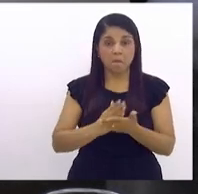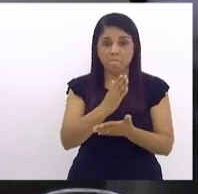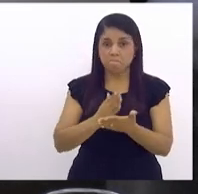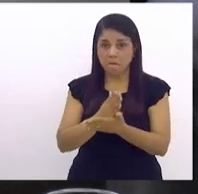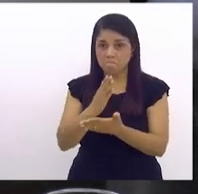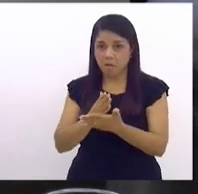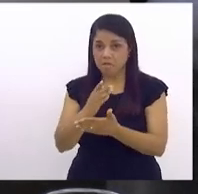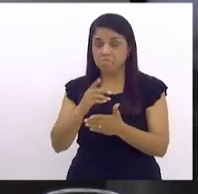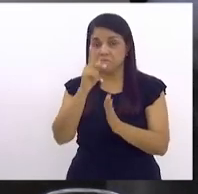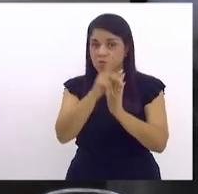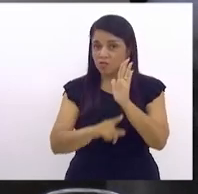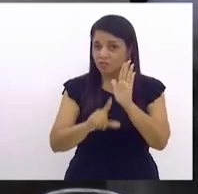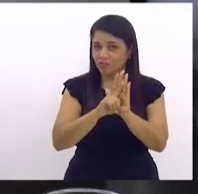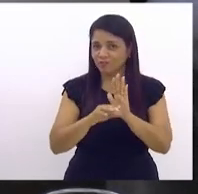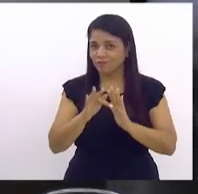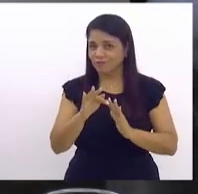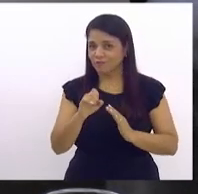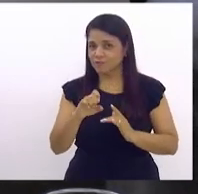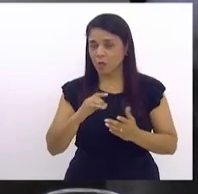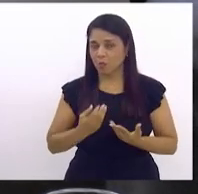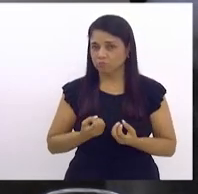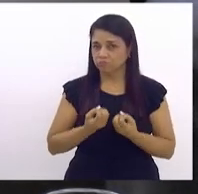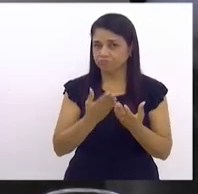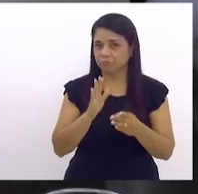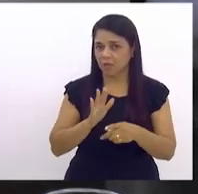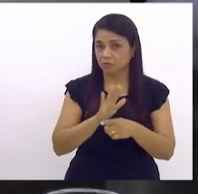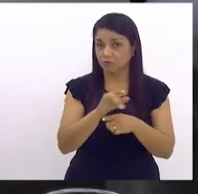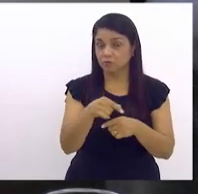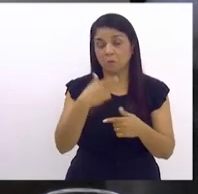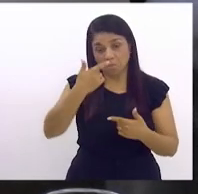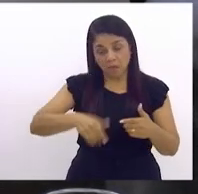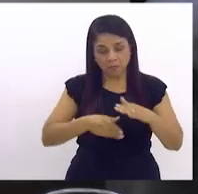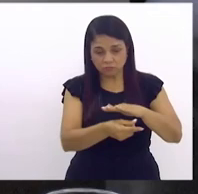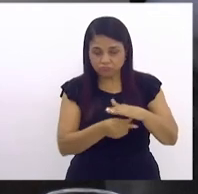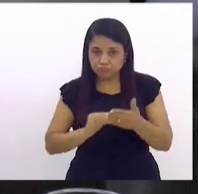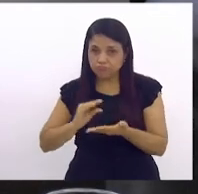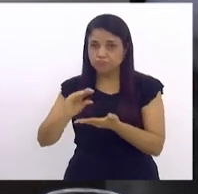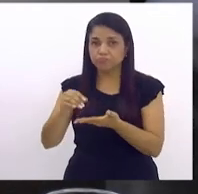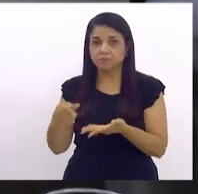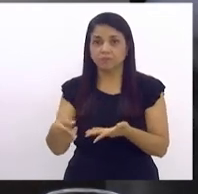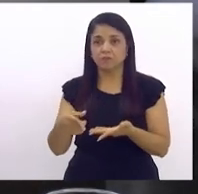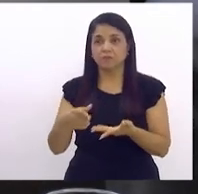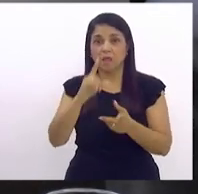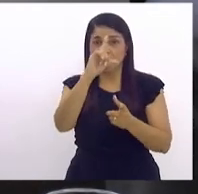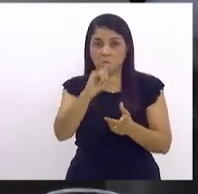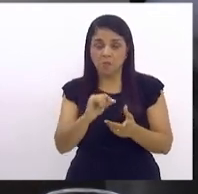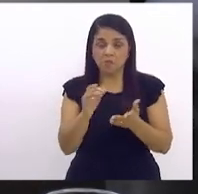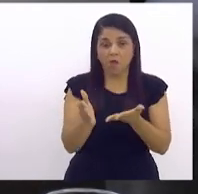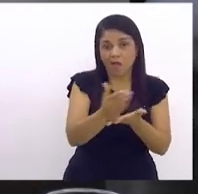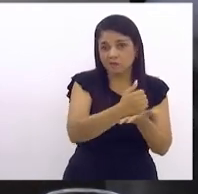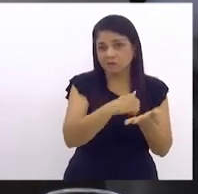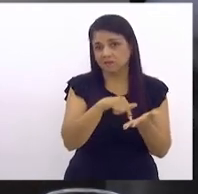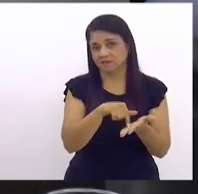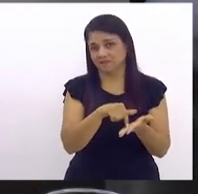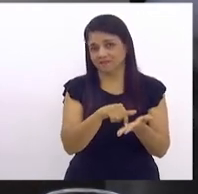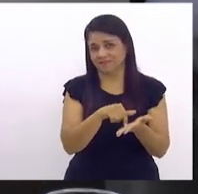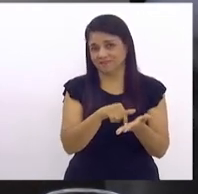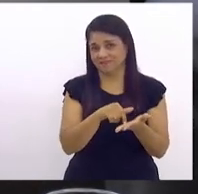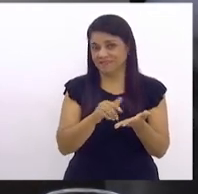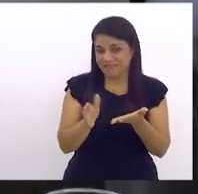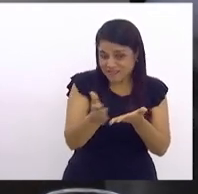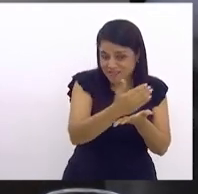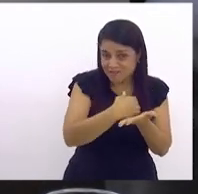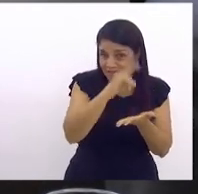né, mais dinheiro do fundo a gente vai ter que disponibilizar e menor for a nossa receita. E quanto menor for a